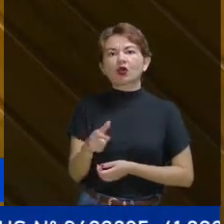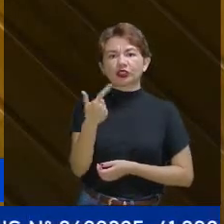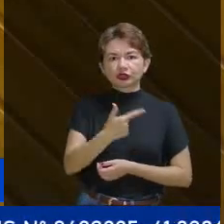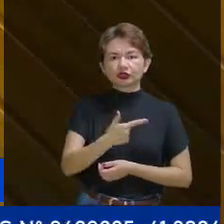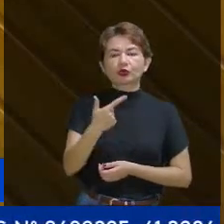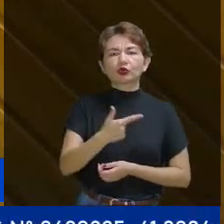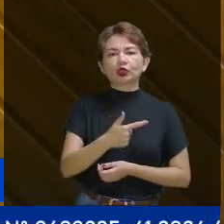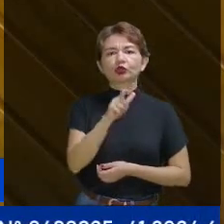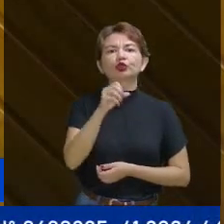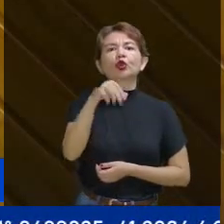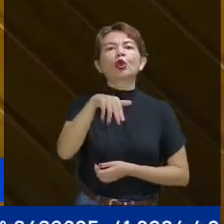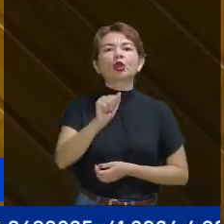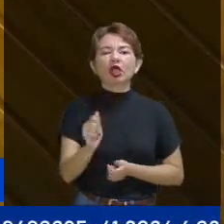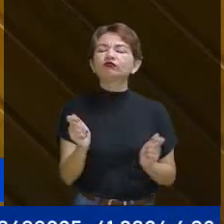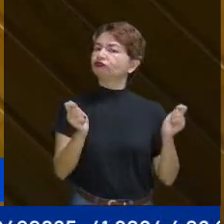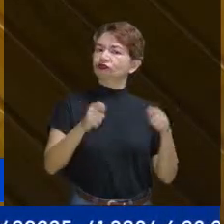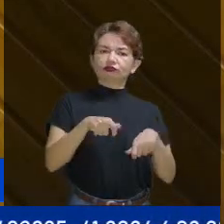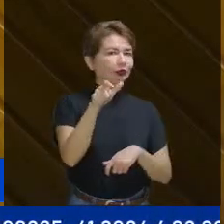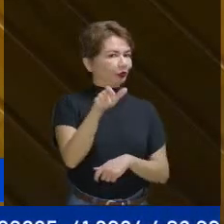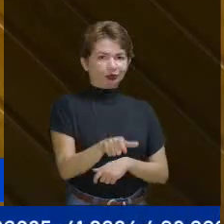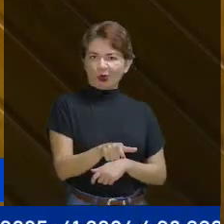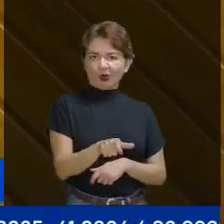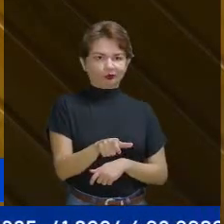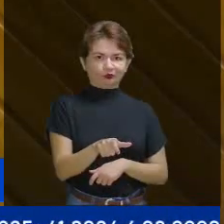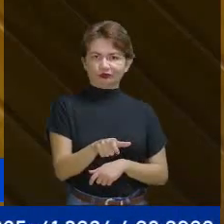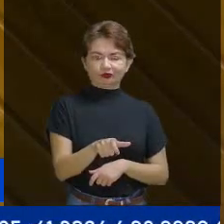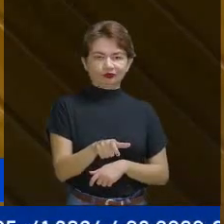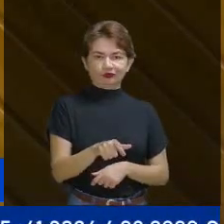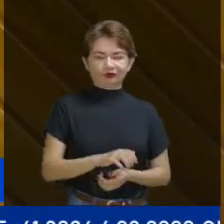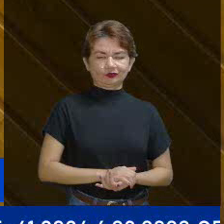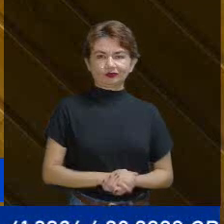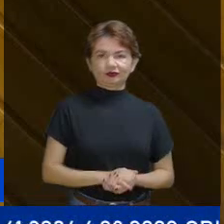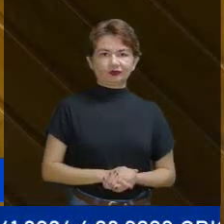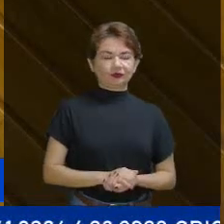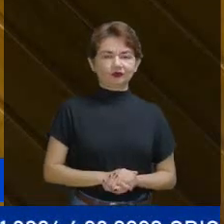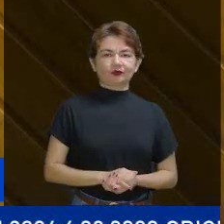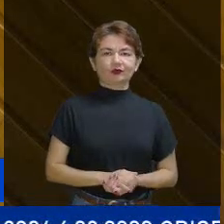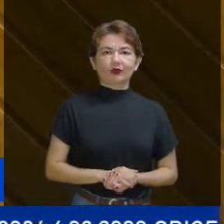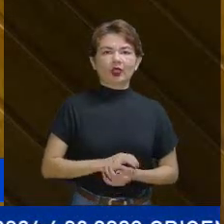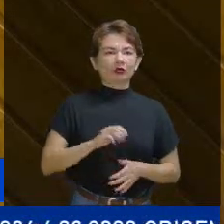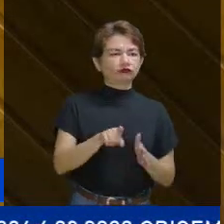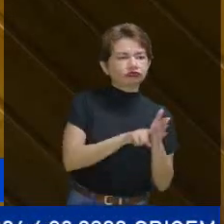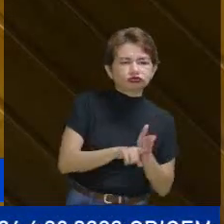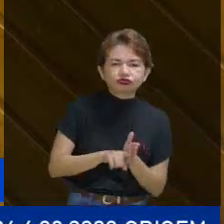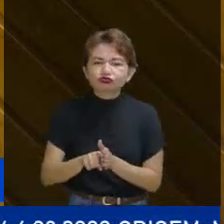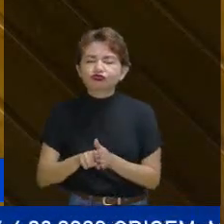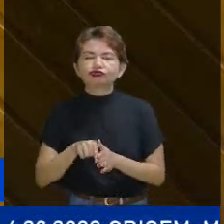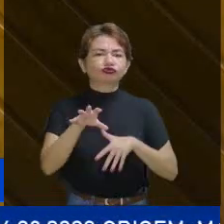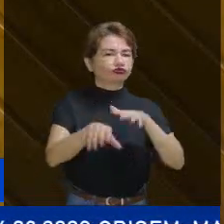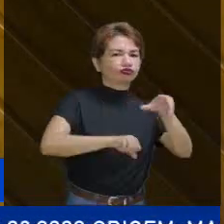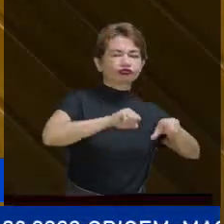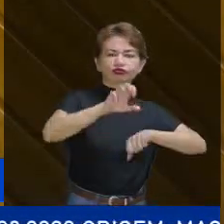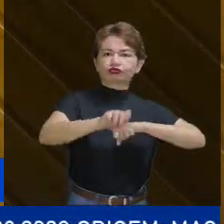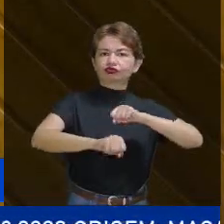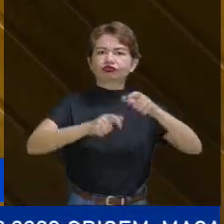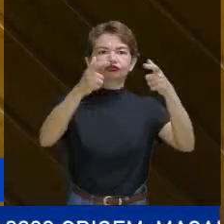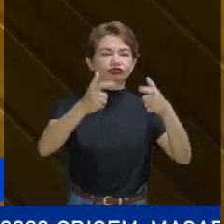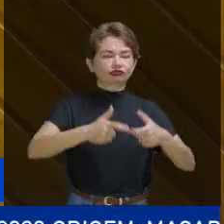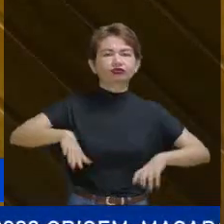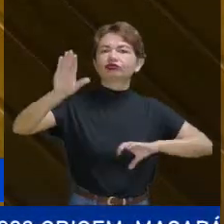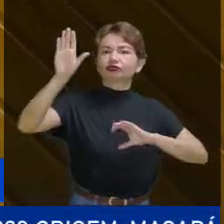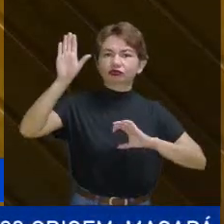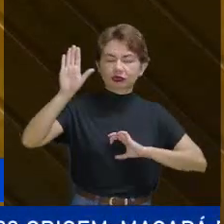zona eleitoral de, no dia 29/9, ter proferido uma decisão de busca e apreensão, quando já vigente as